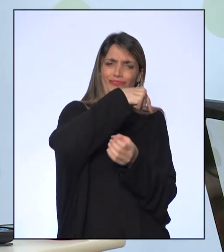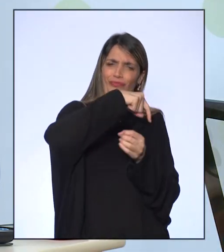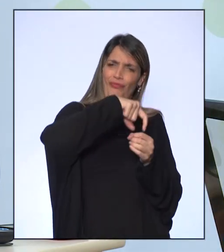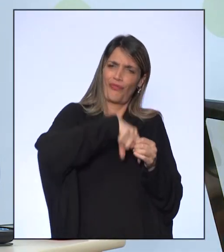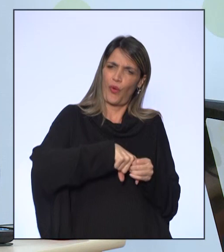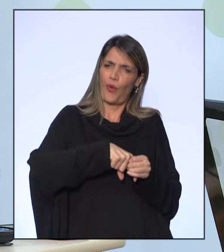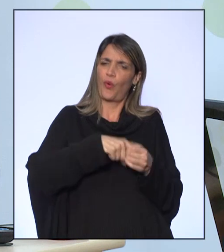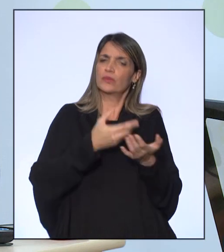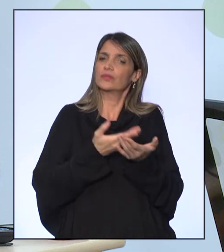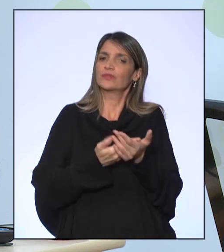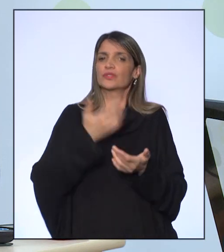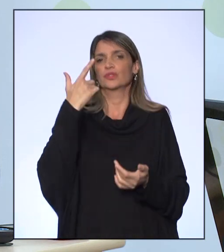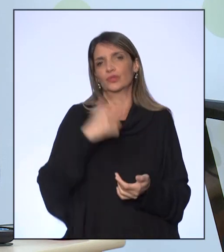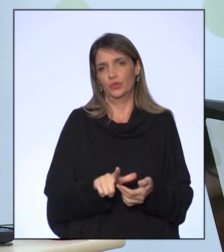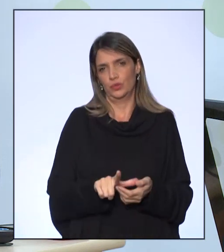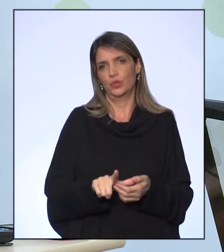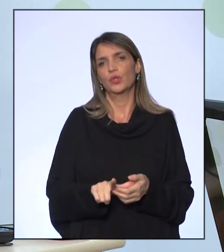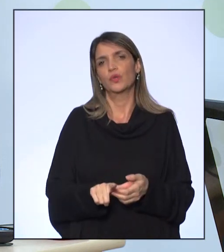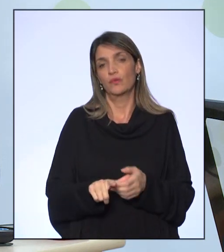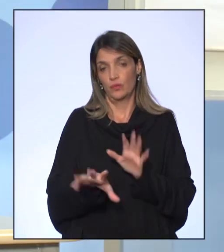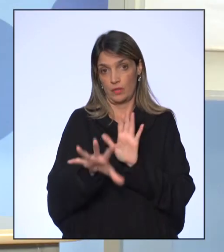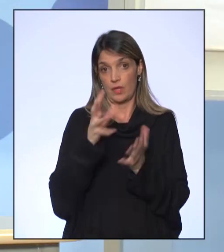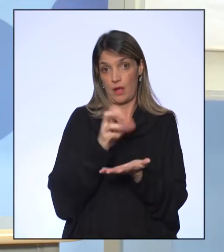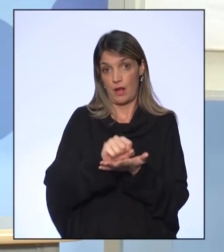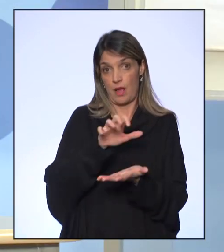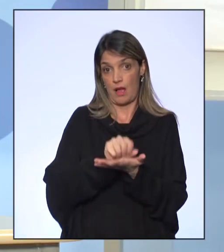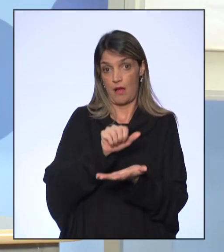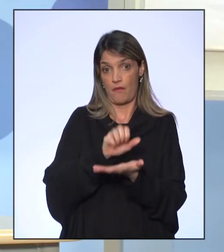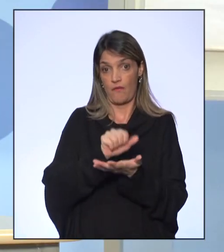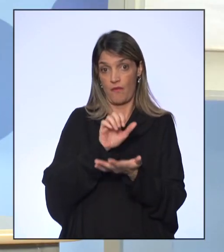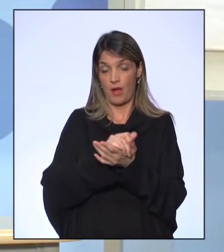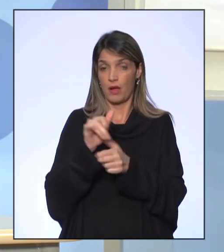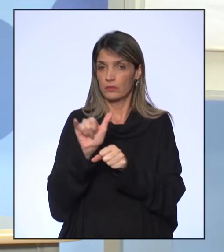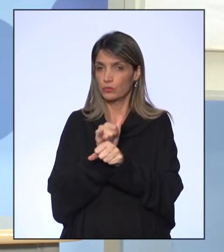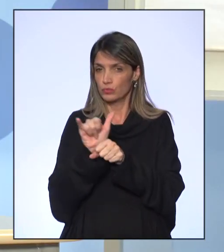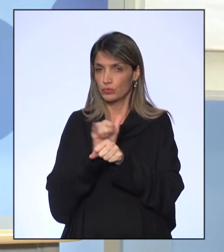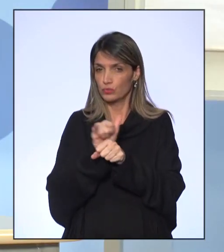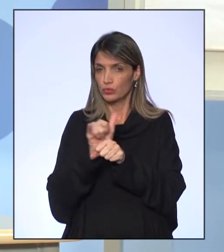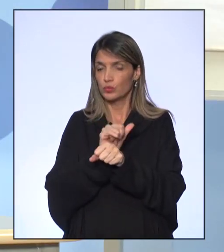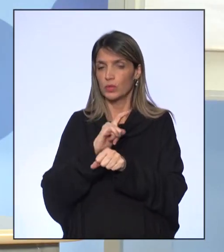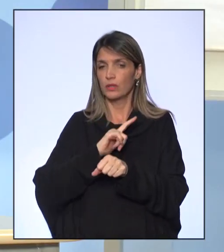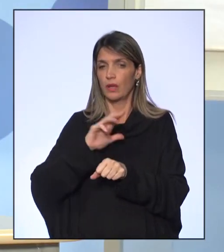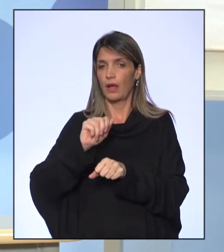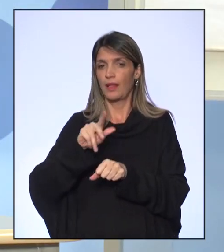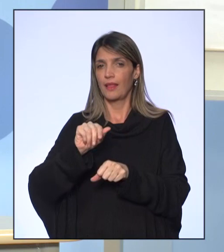no YouTube do Centro de Mídias, né? Isso mesmo, agora inclusive tem um canal do 9º ano do Centro de